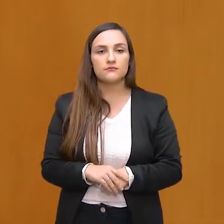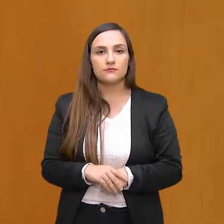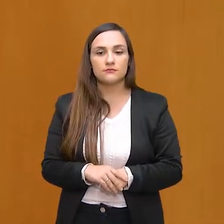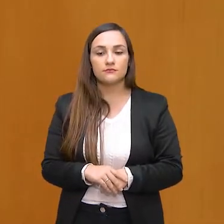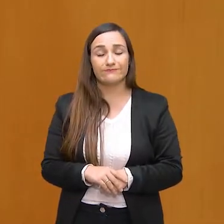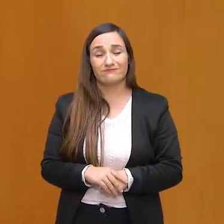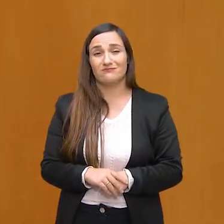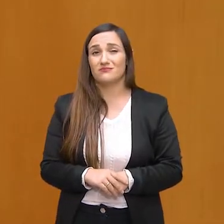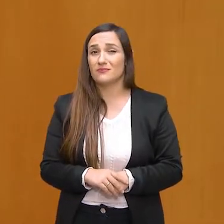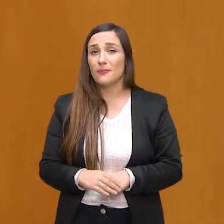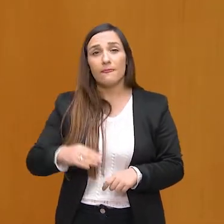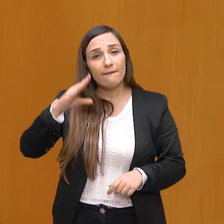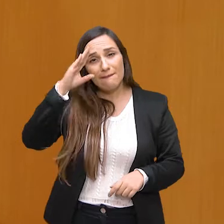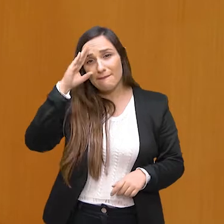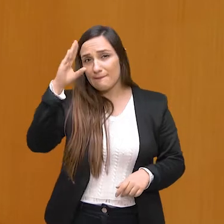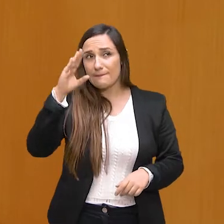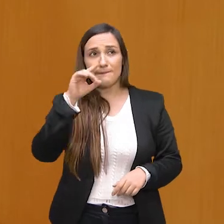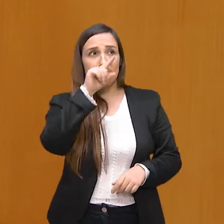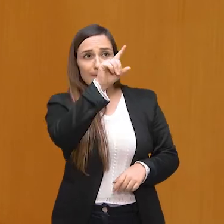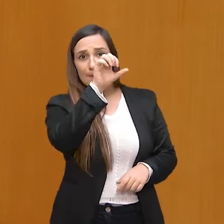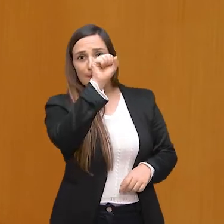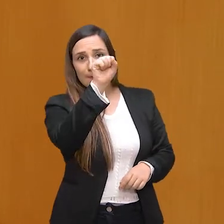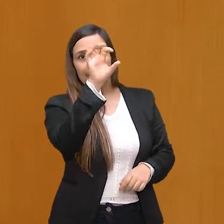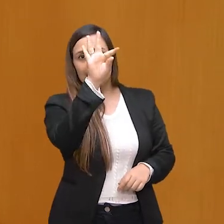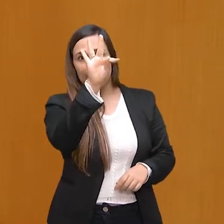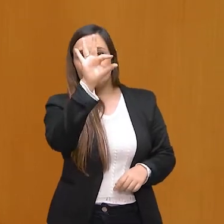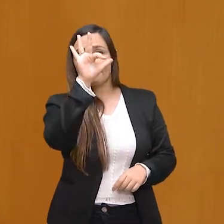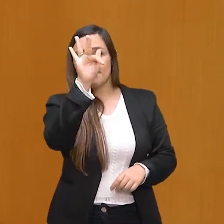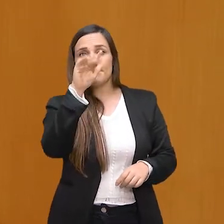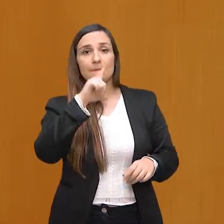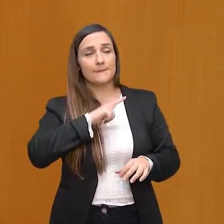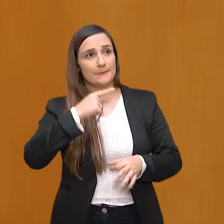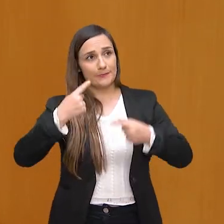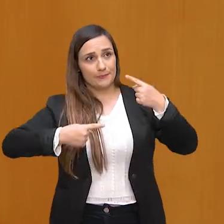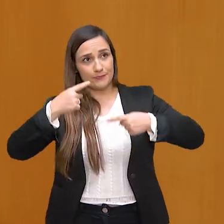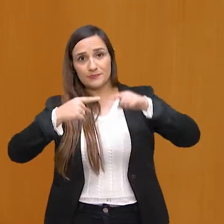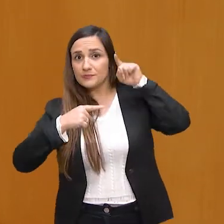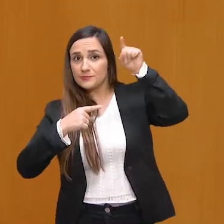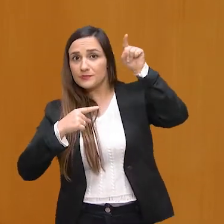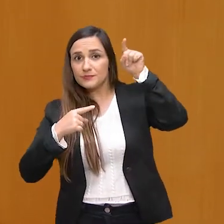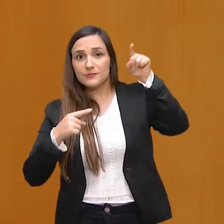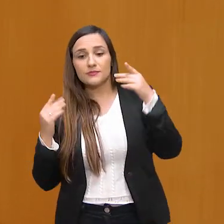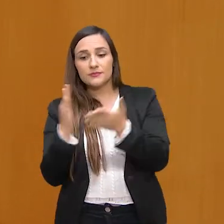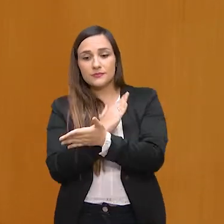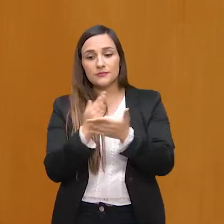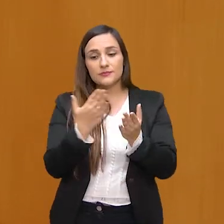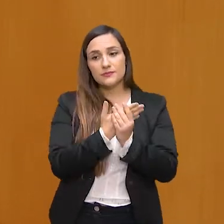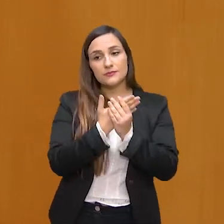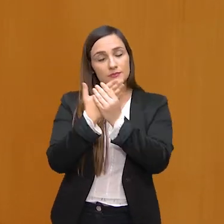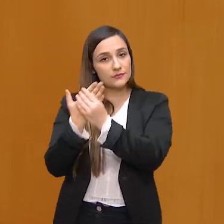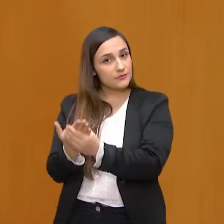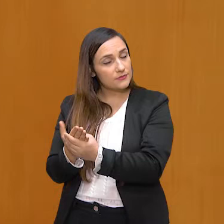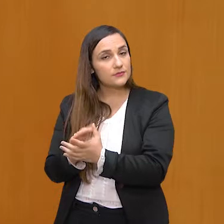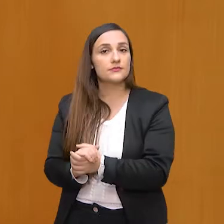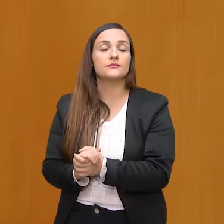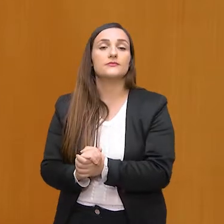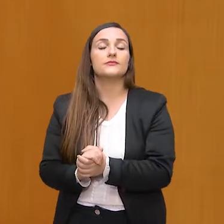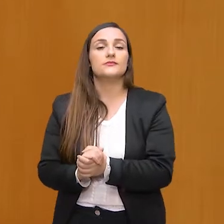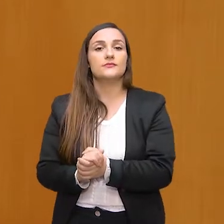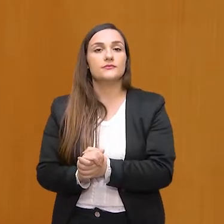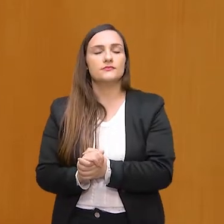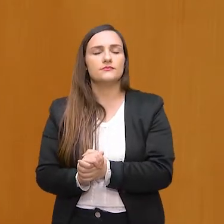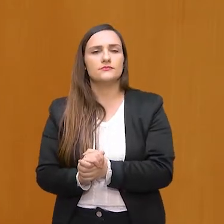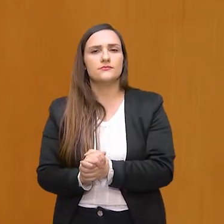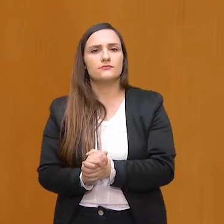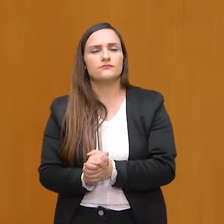vê a atuação, especialmente do Supremo Tribunal Federal, em que se discute alguns processos no âmbito